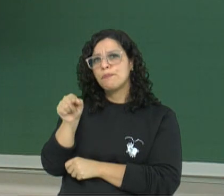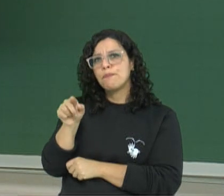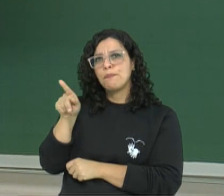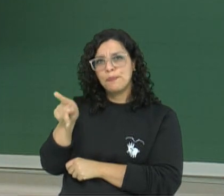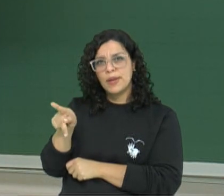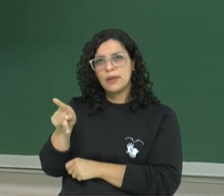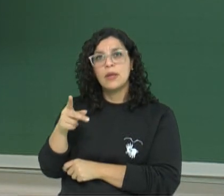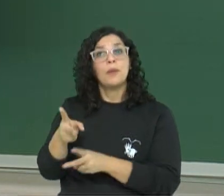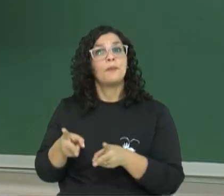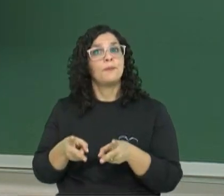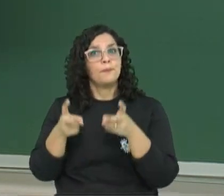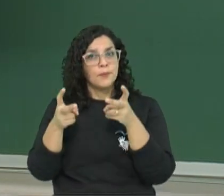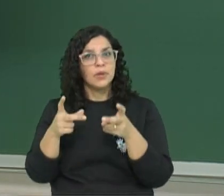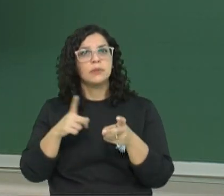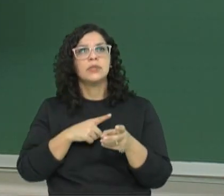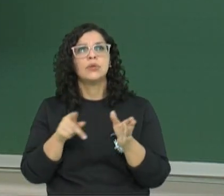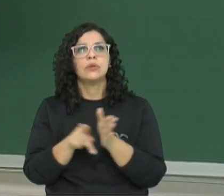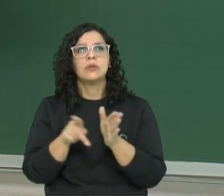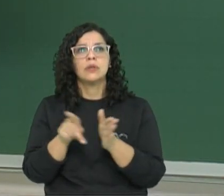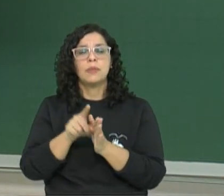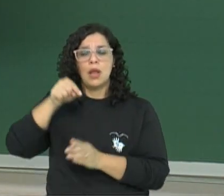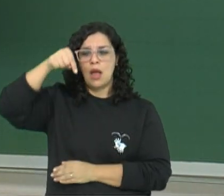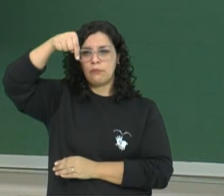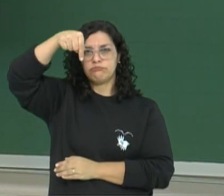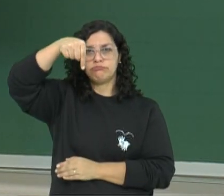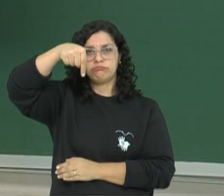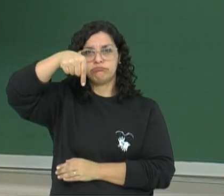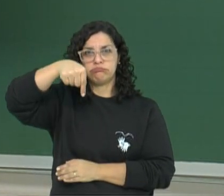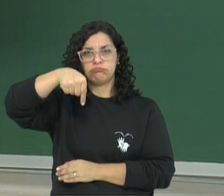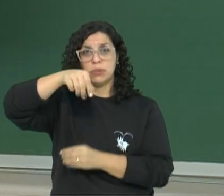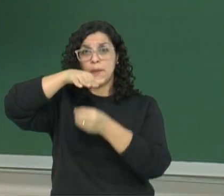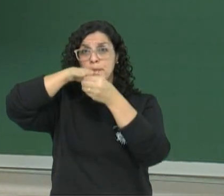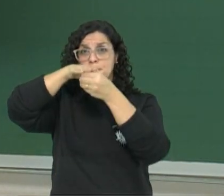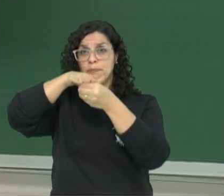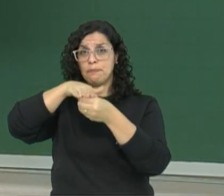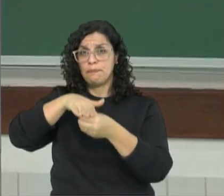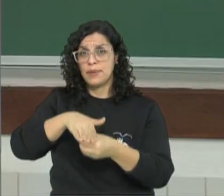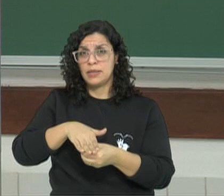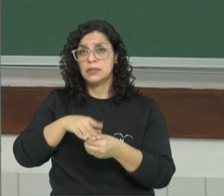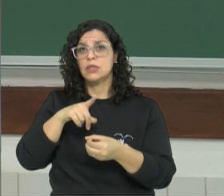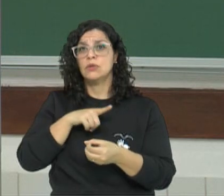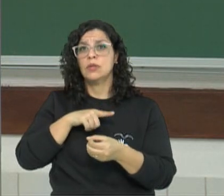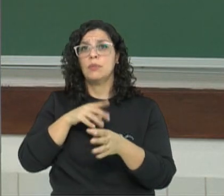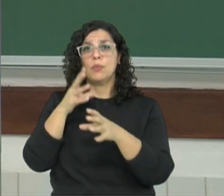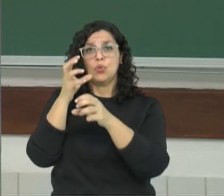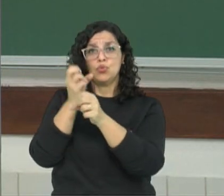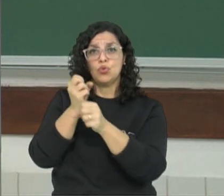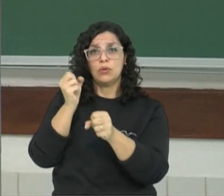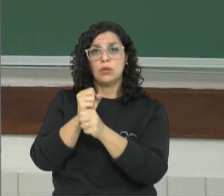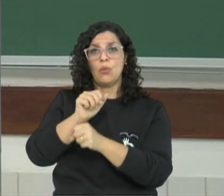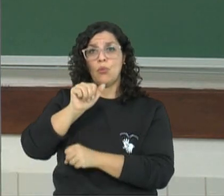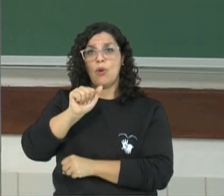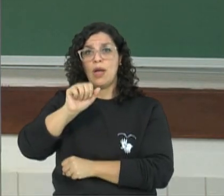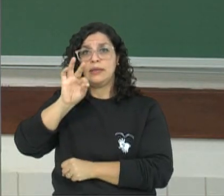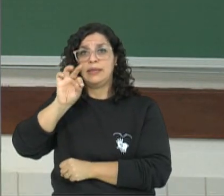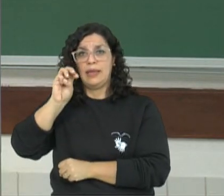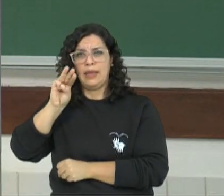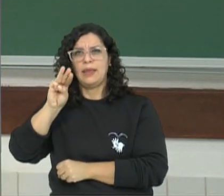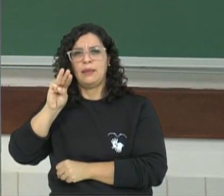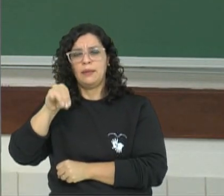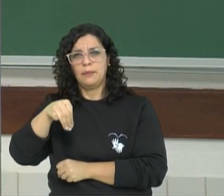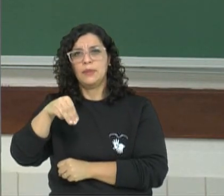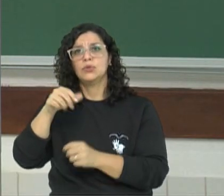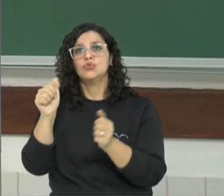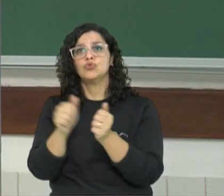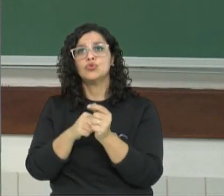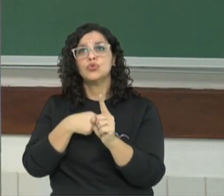aqui, eu ia perceber que a pressão medida ele seria dada pela soma da pressão atmosférica mais com uma